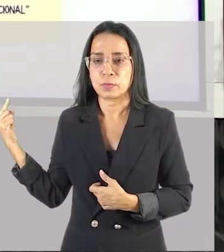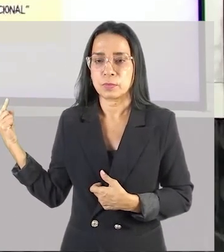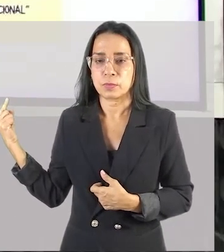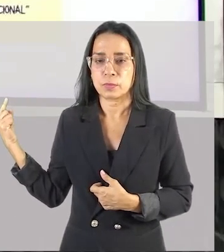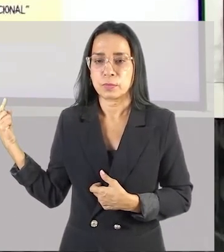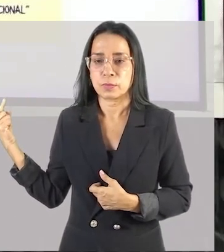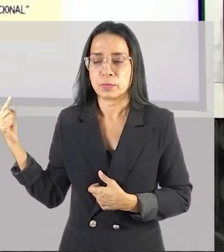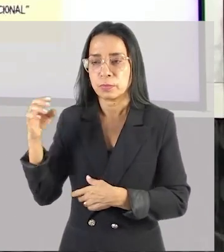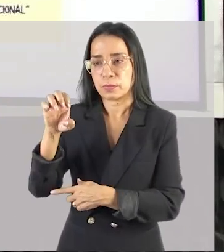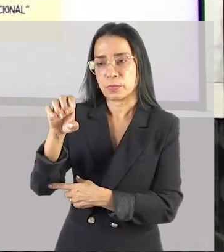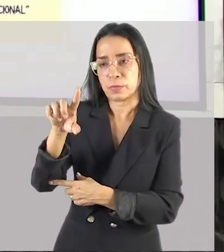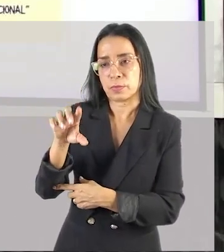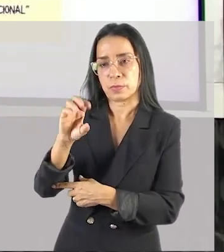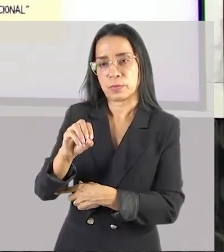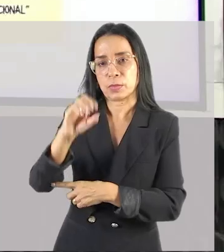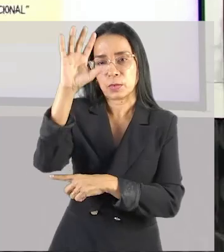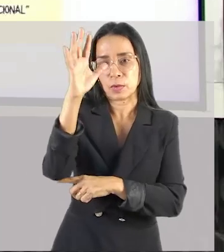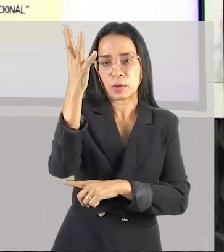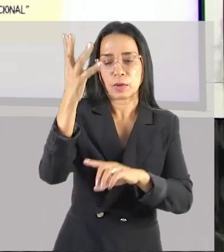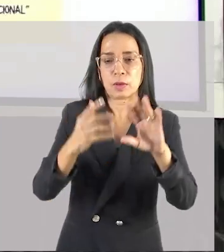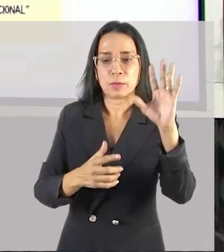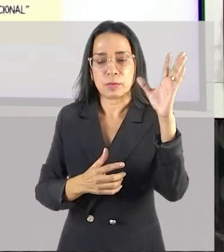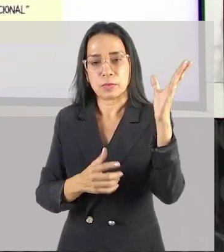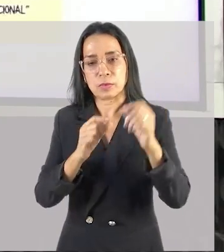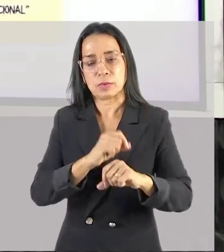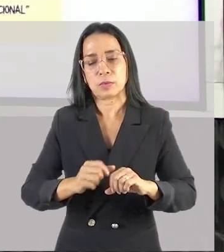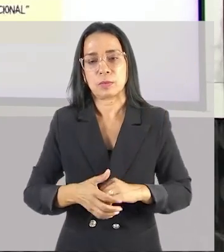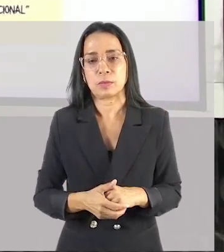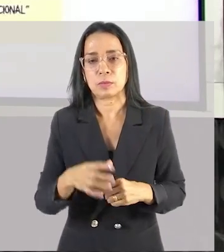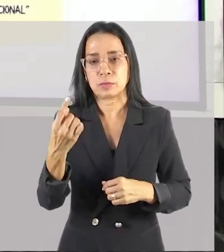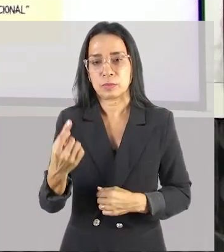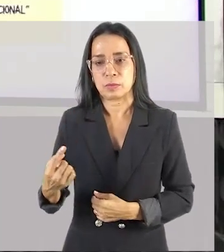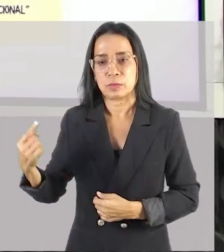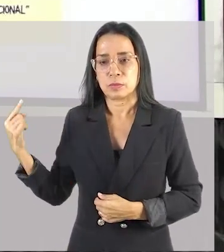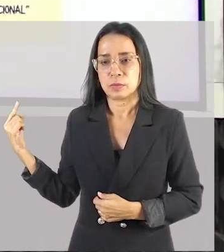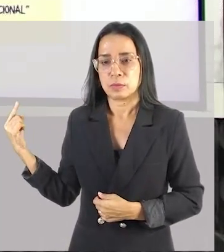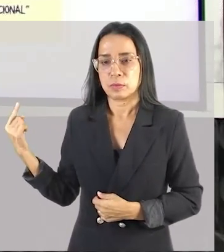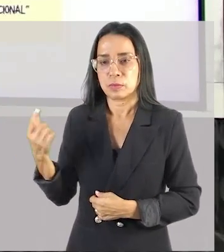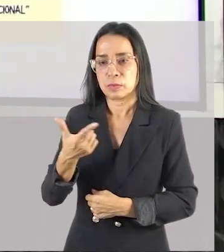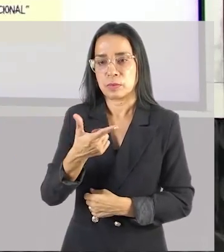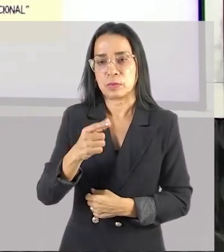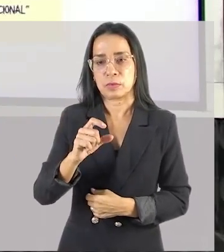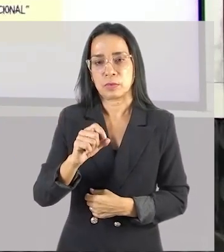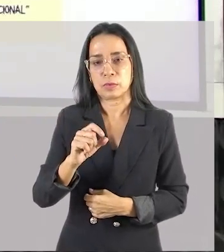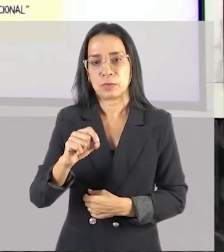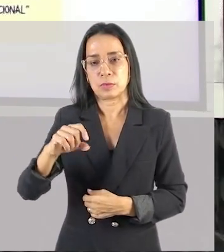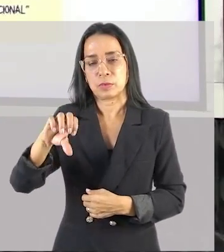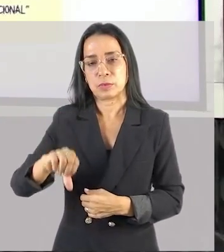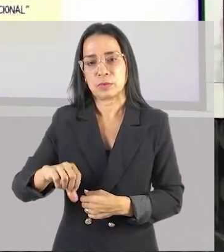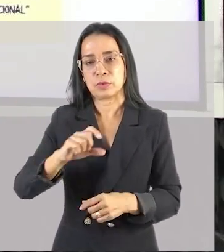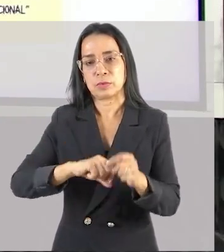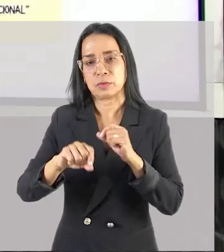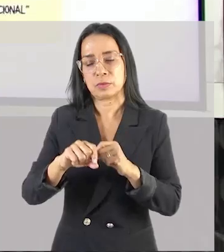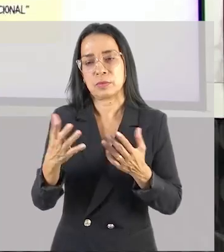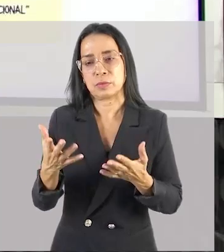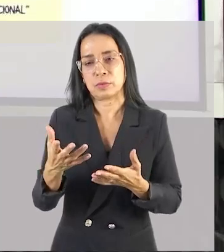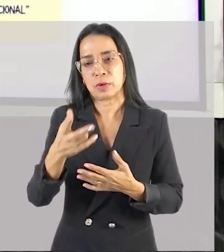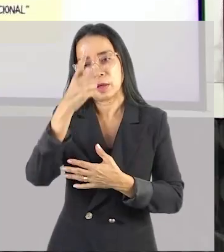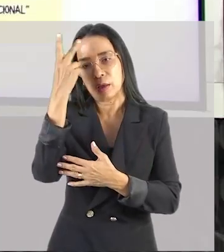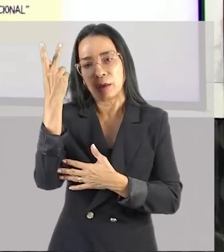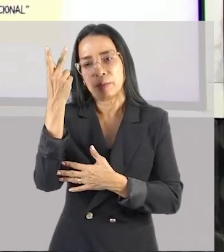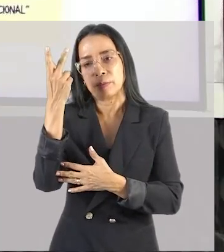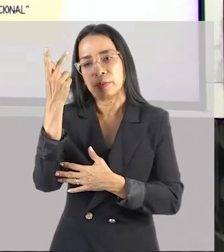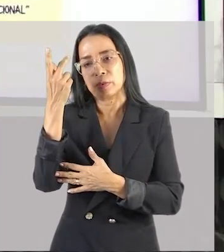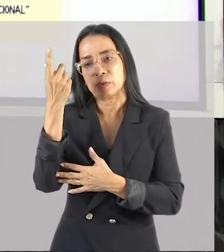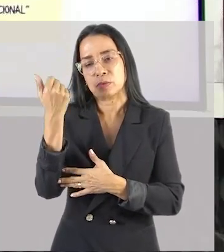Eixo ambiental, tá certo? Em 2009, o indivíduo, eu me lembro que eu fiz esse Enem, o indivíduo frente à ética